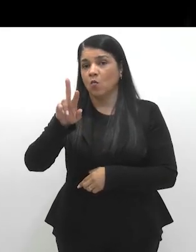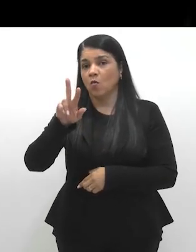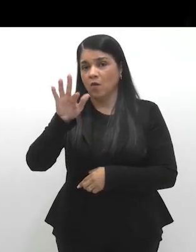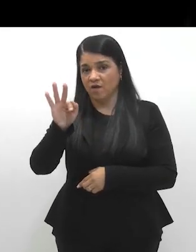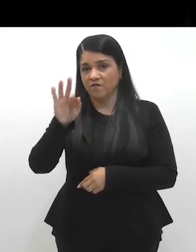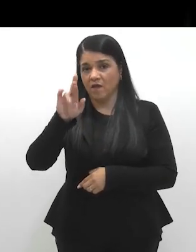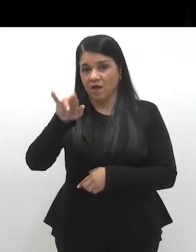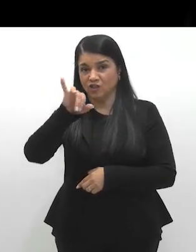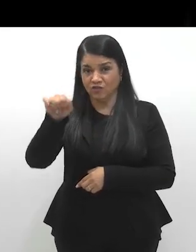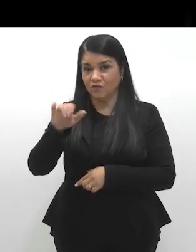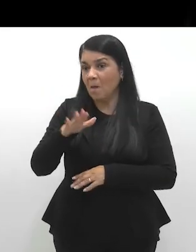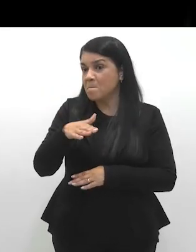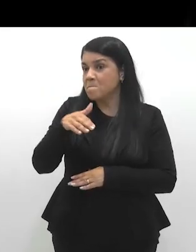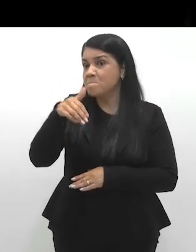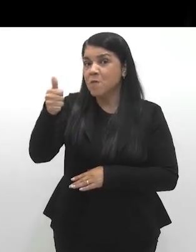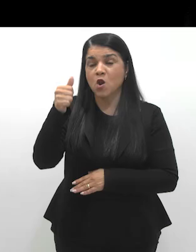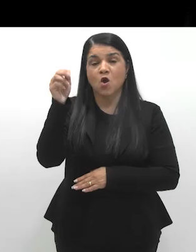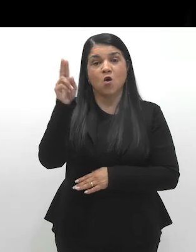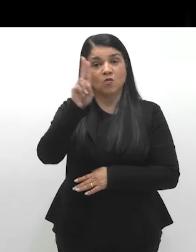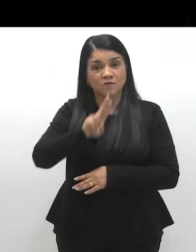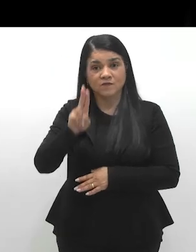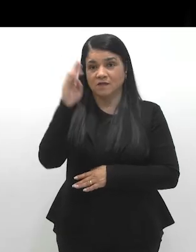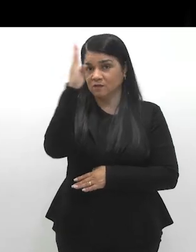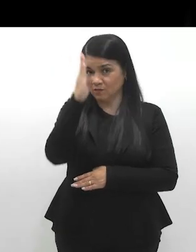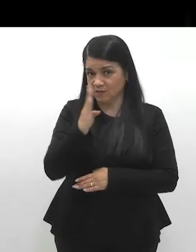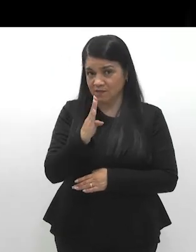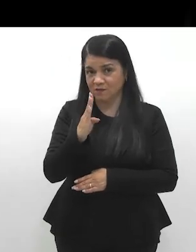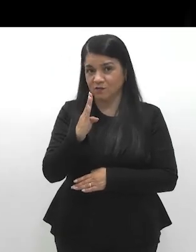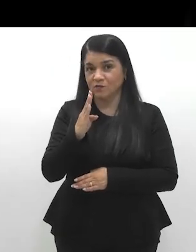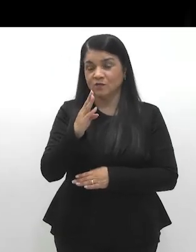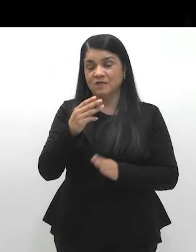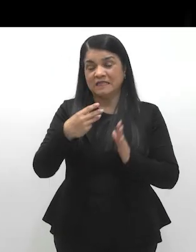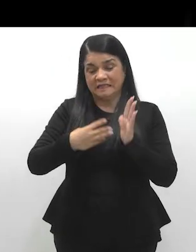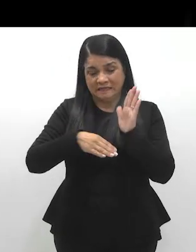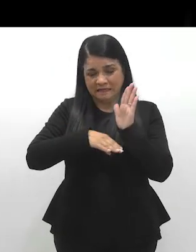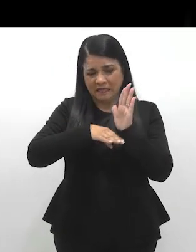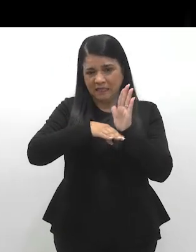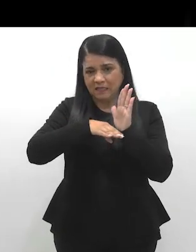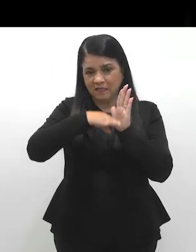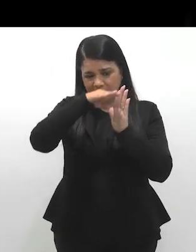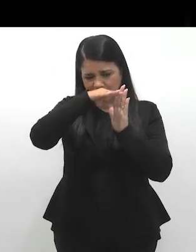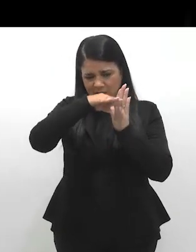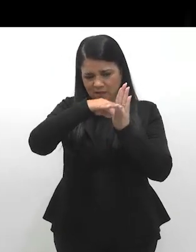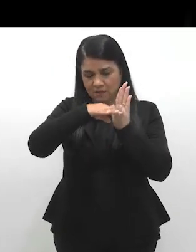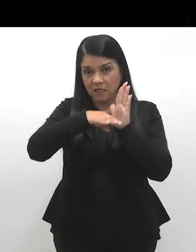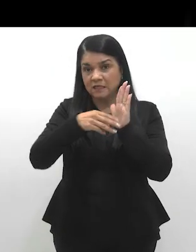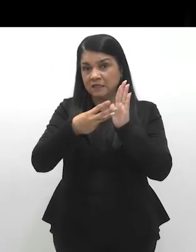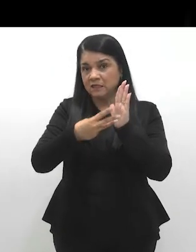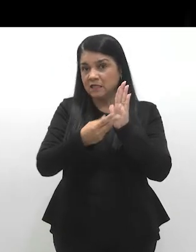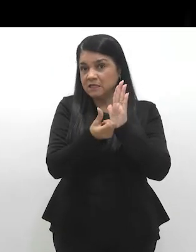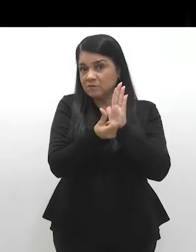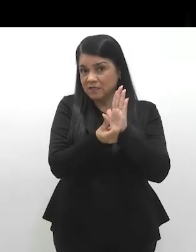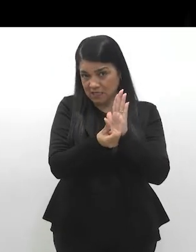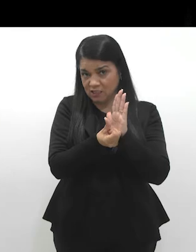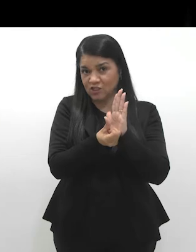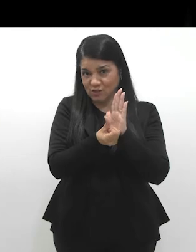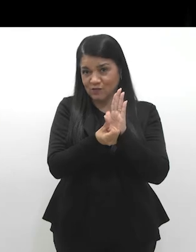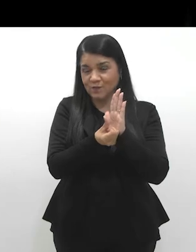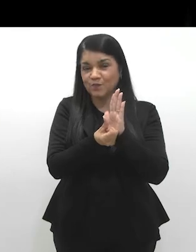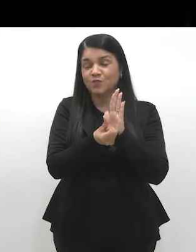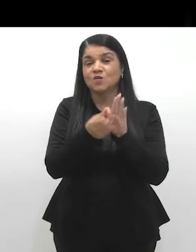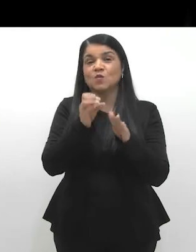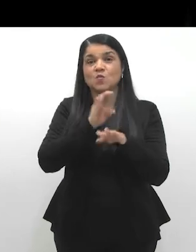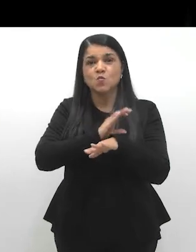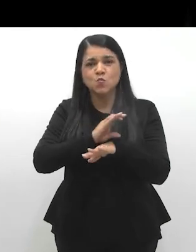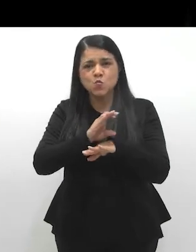UFRJ se consagrou como uma das melhores universidades do país, figurando em 36º lugar, né? Exatamente. Isso tudo por